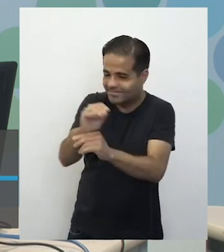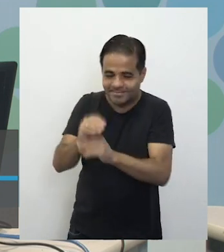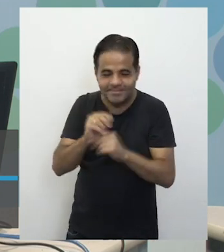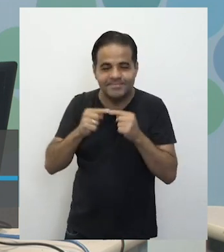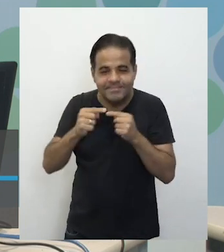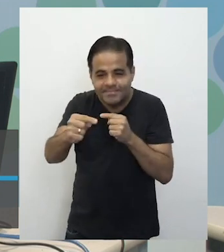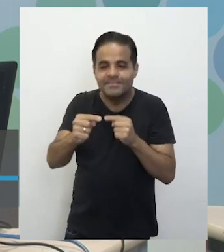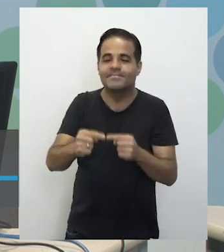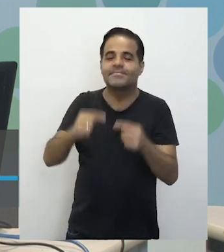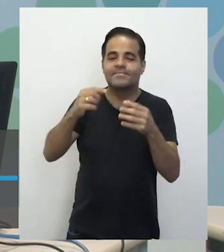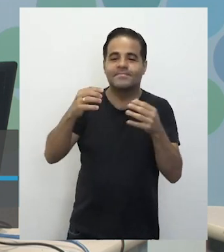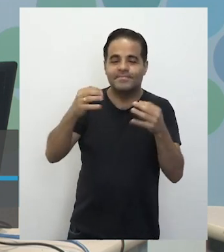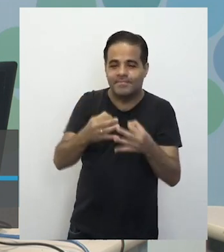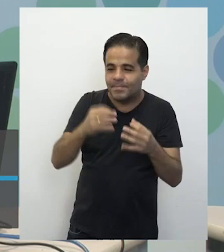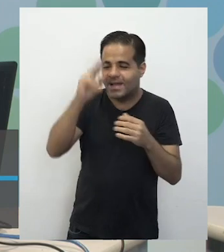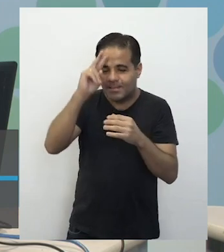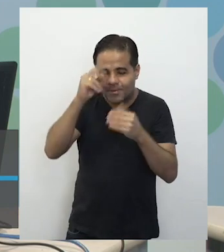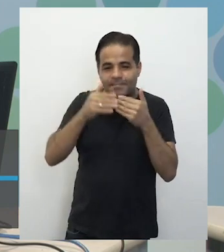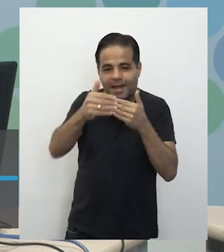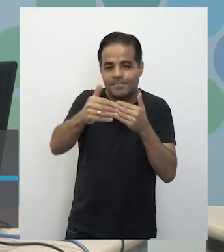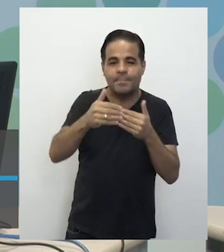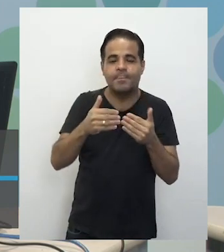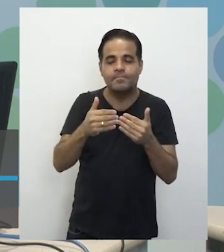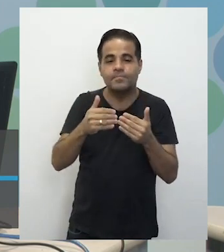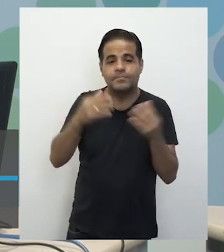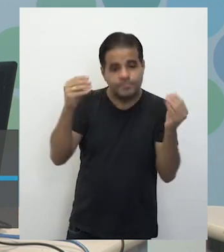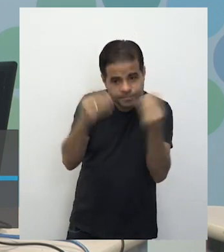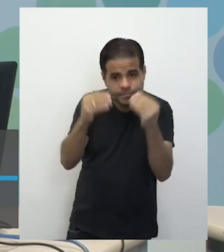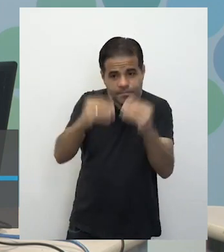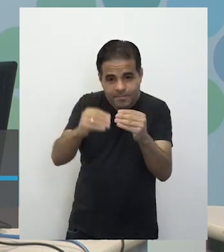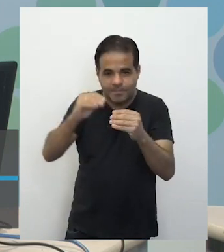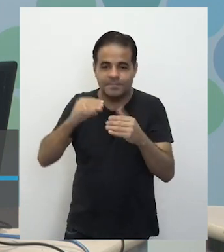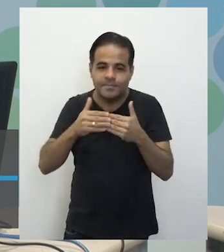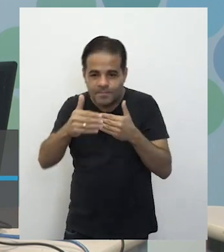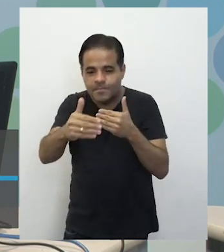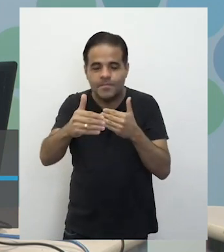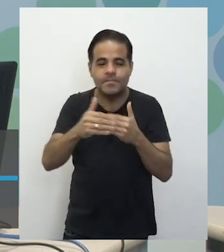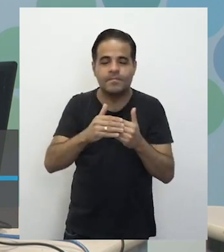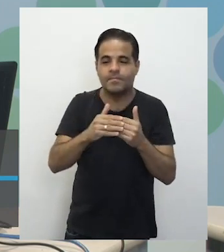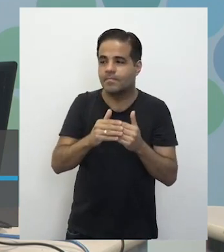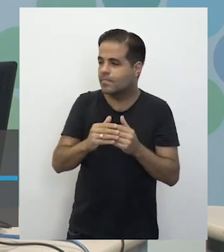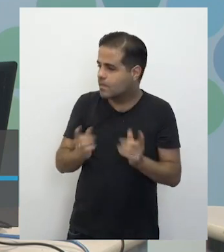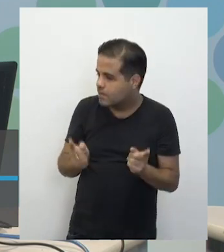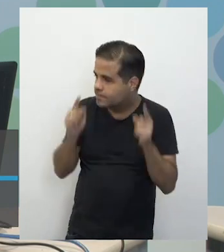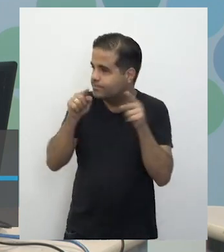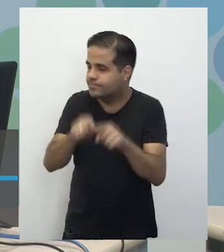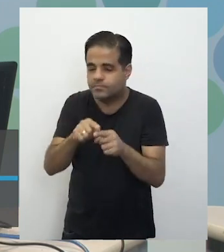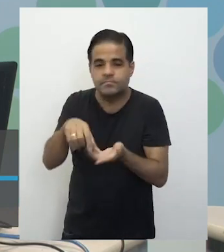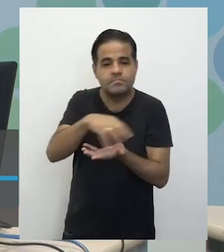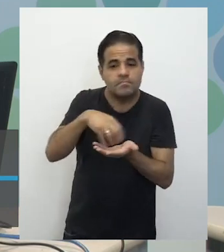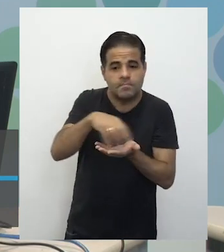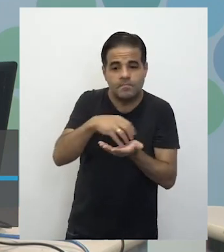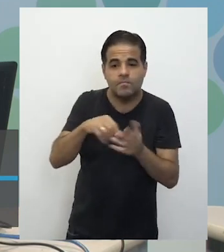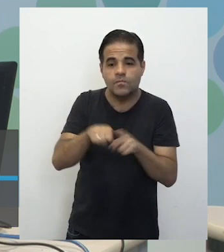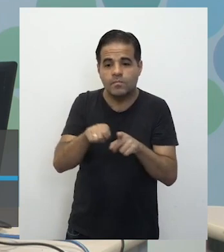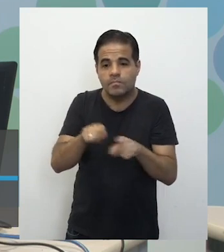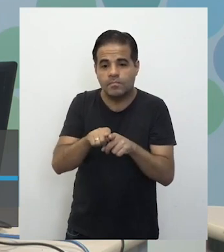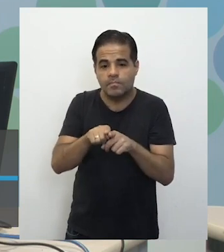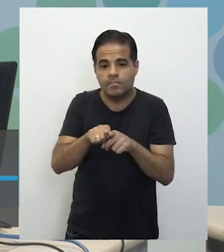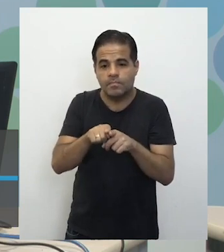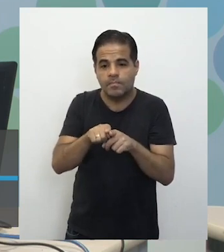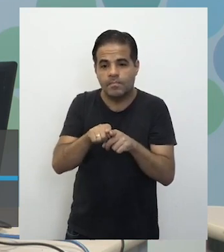Então, geralmente, ele também é um setor que vai ter um grande destaque. Não que ele esteja totalmente associado ao fator emprego e ao